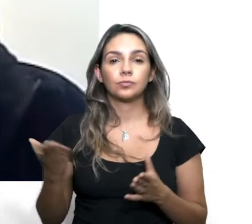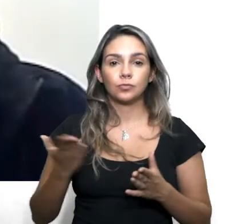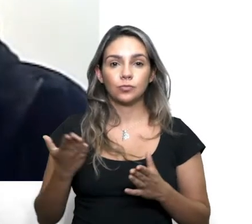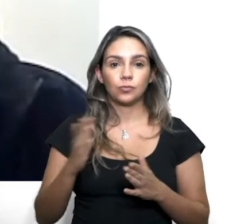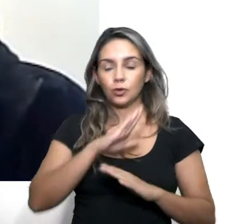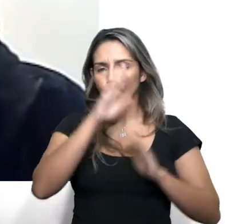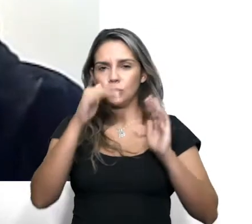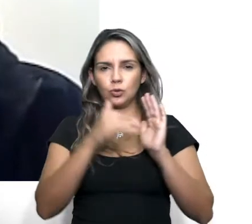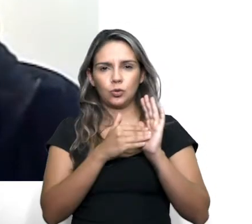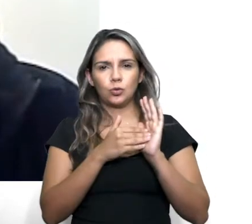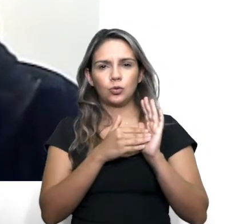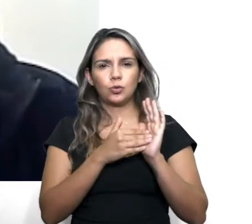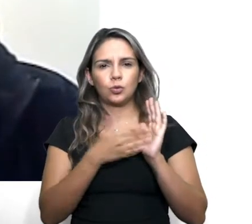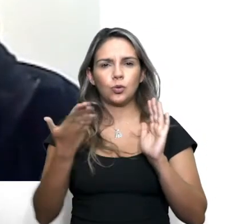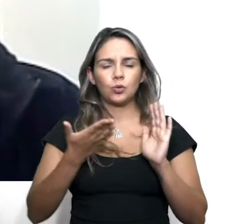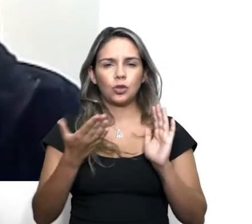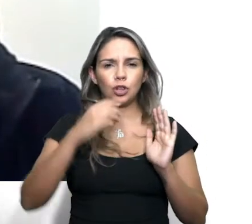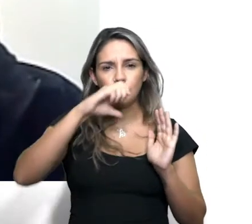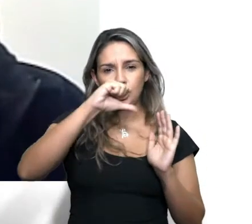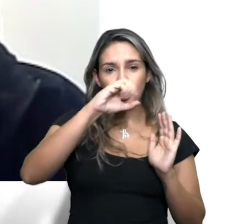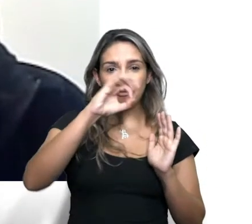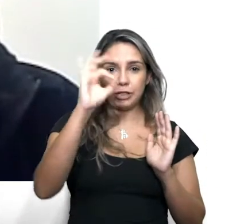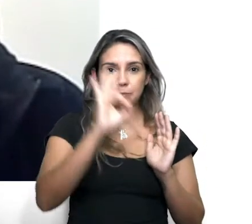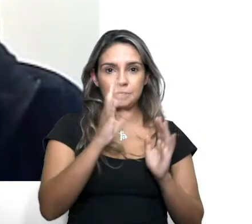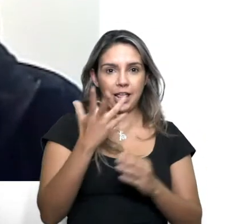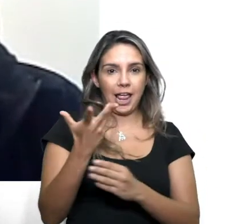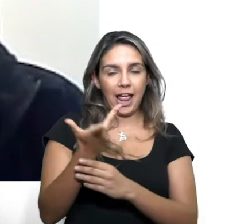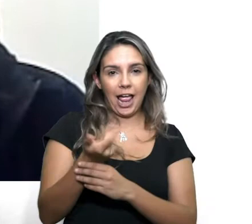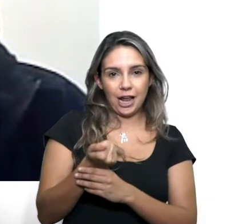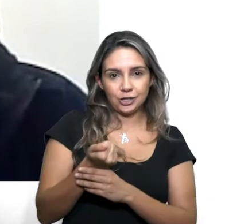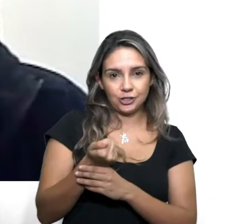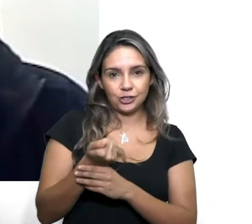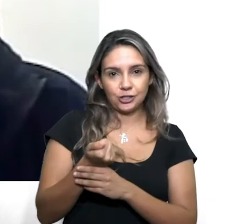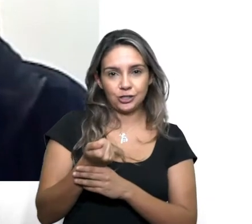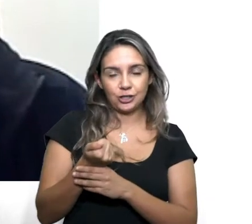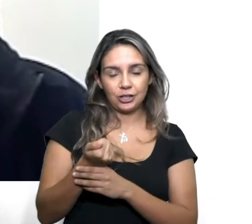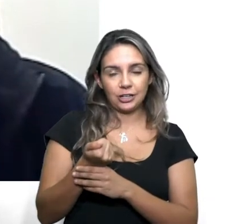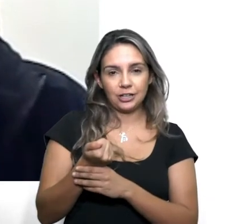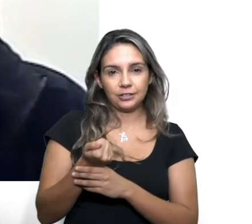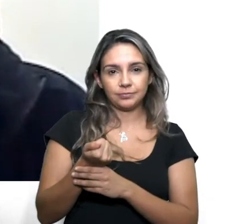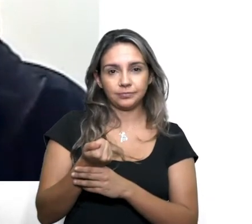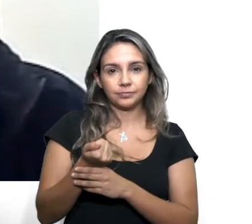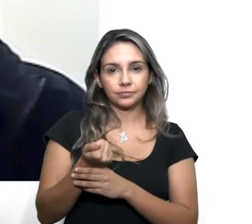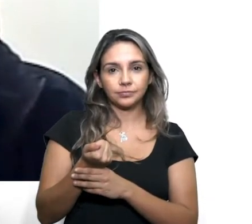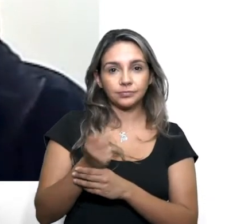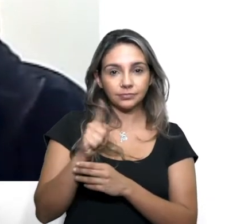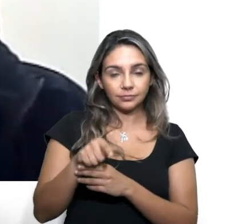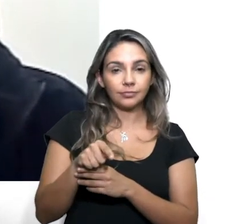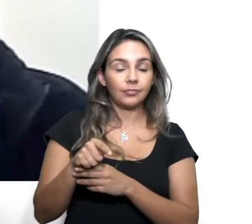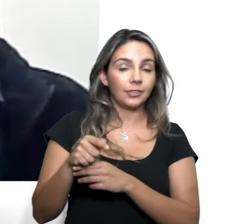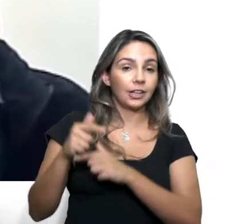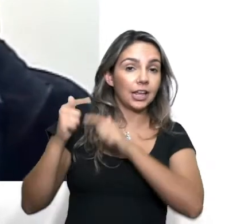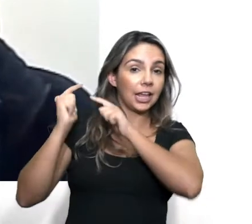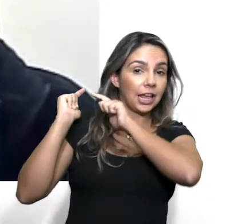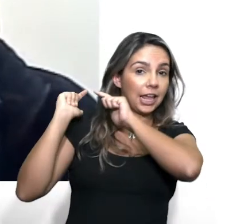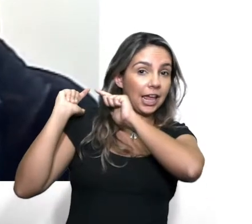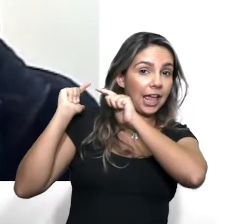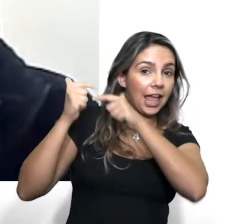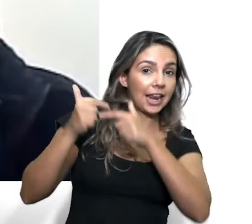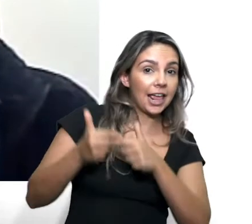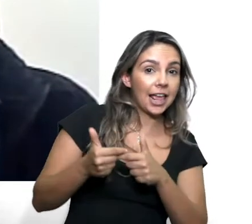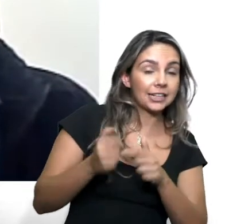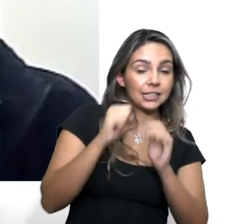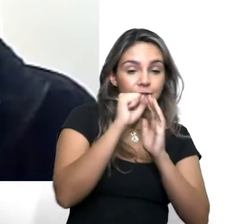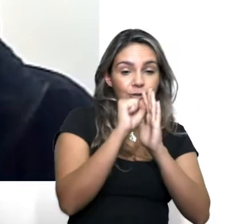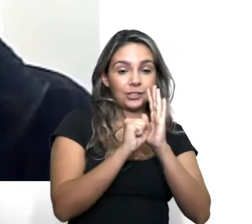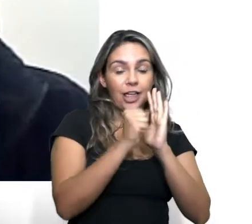exemplo, eu diria que 90% da arte contemporânea que é hoje feita é herança do início do século